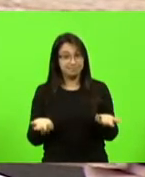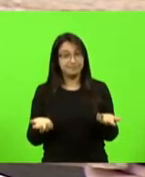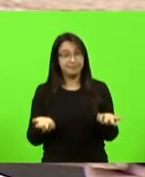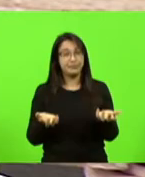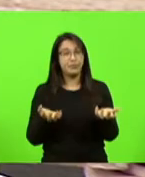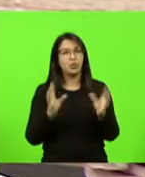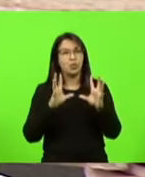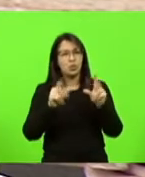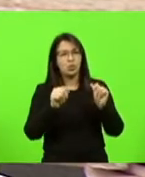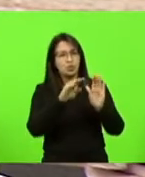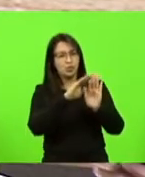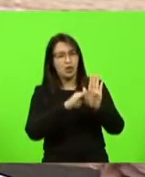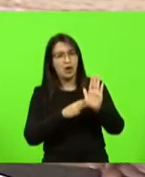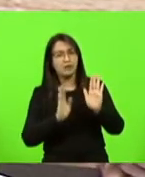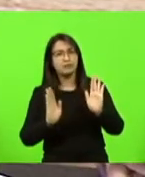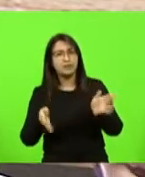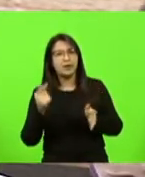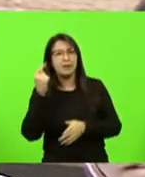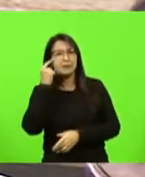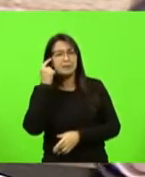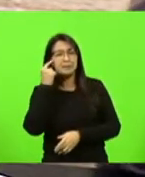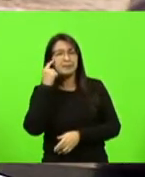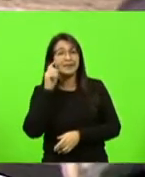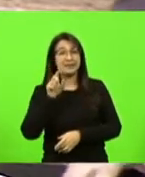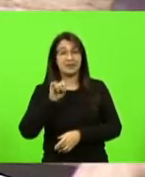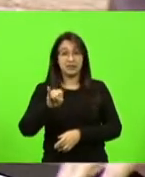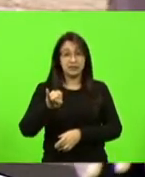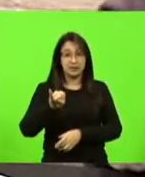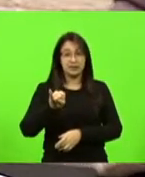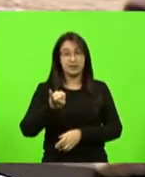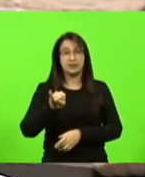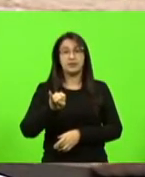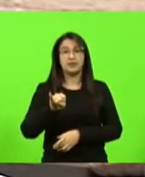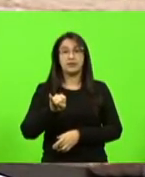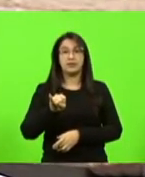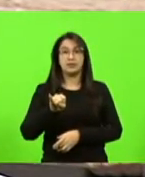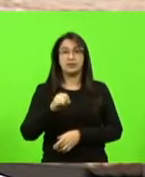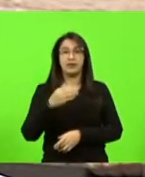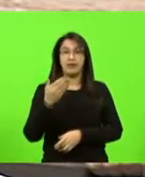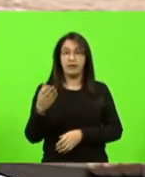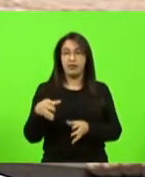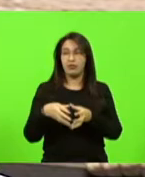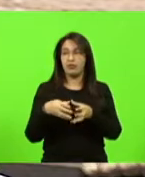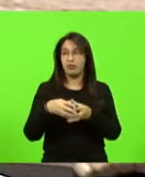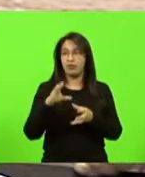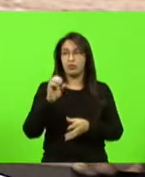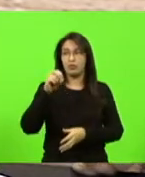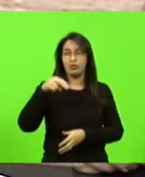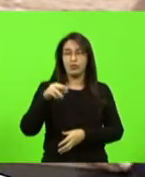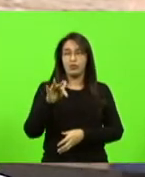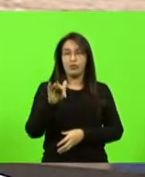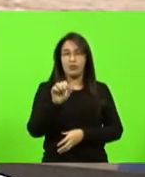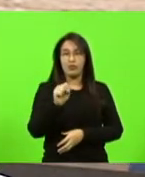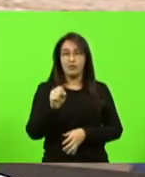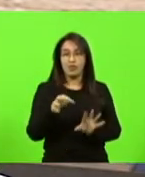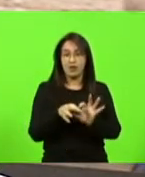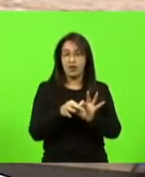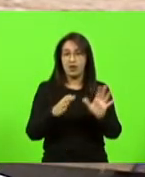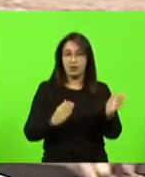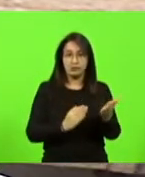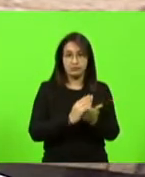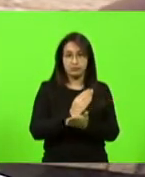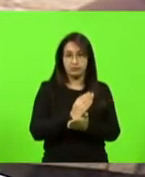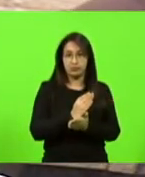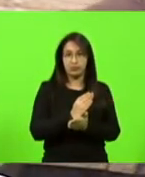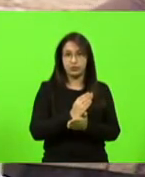tudo isso aqui foi pensado para, se caso o CONFAS autorize um prazo maior para esse ano, entrando